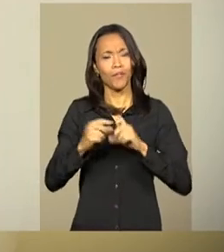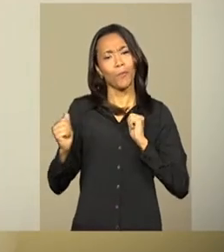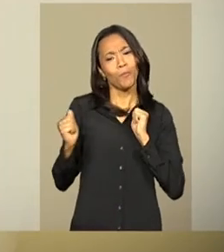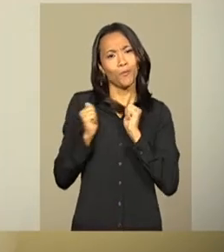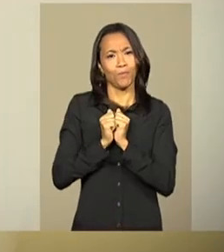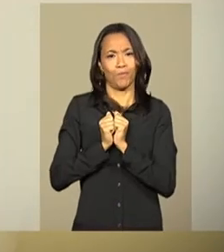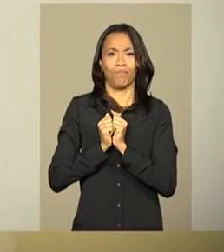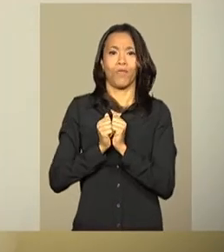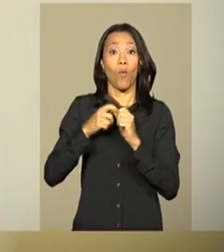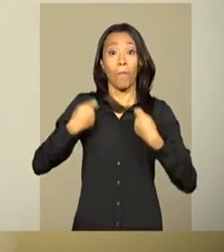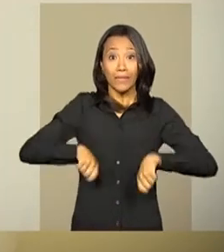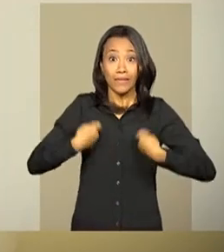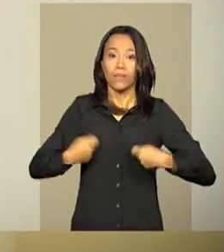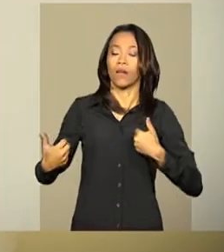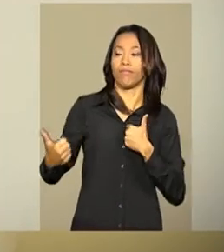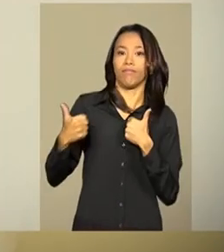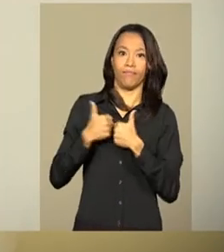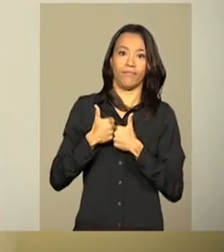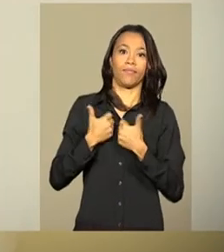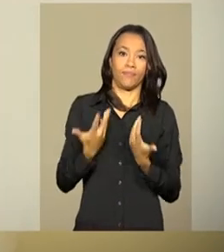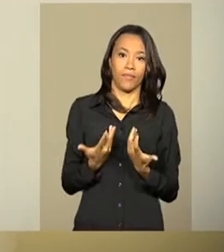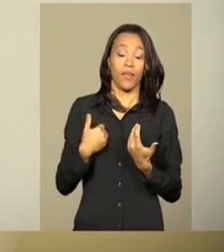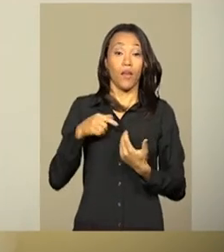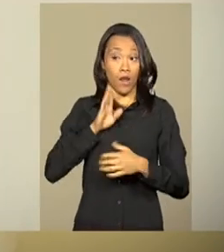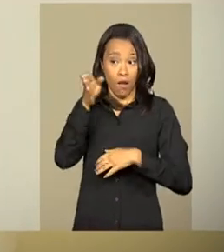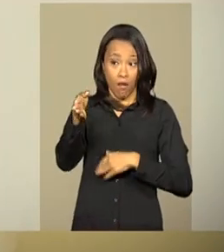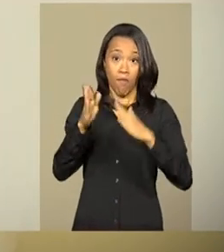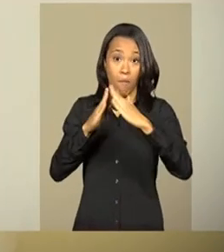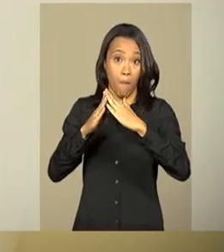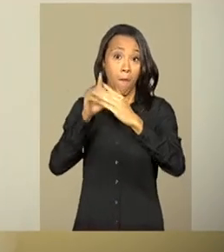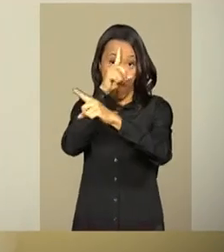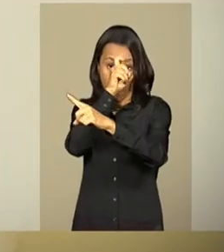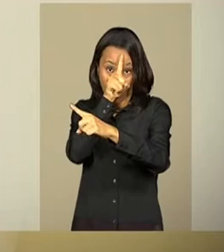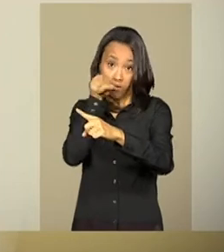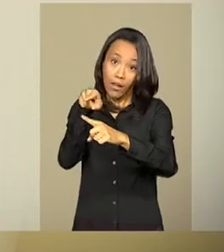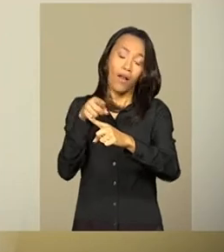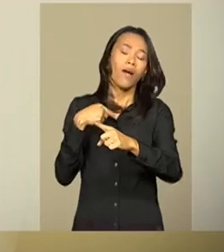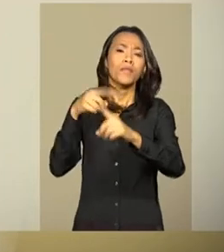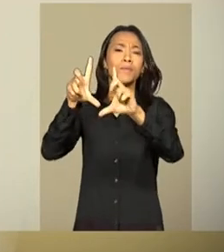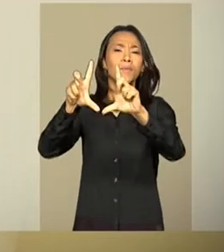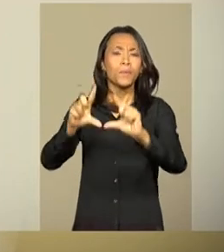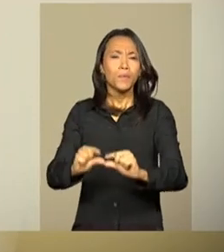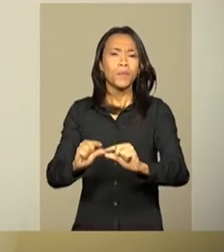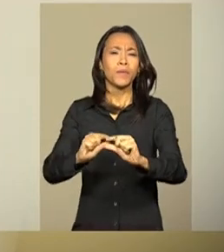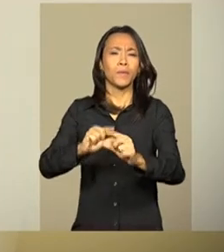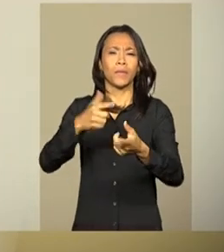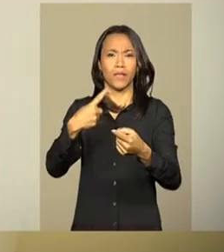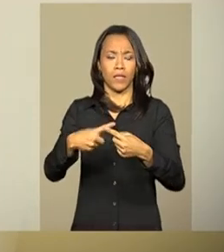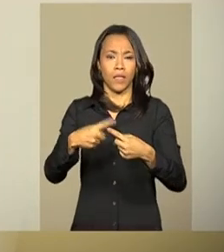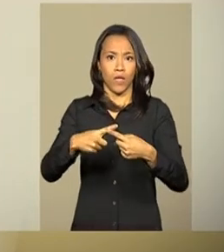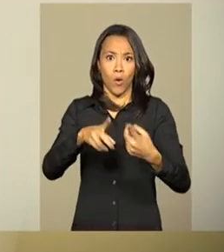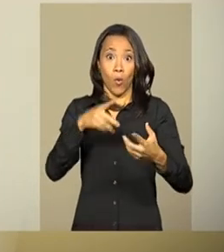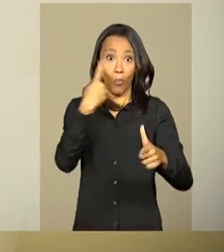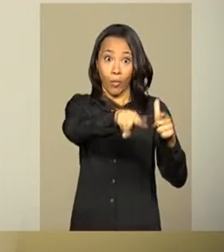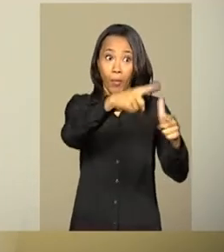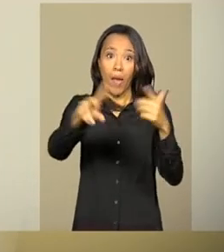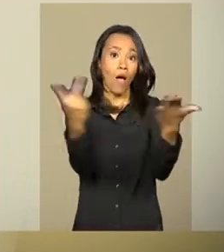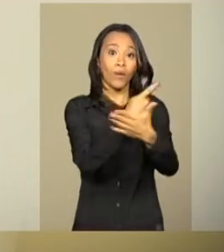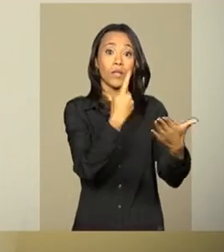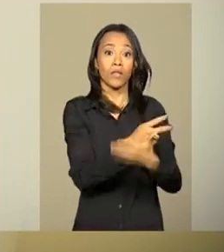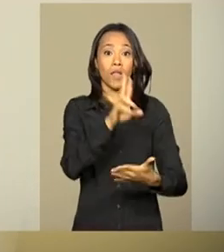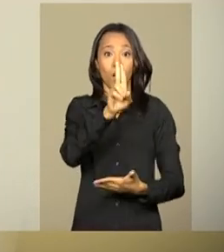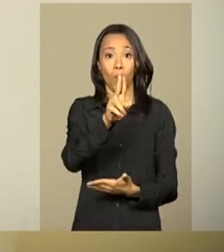perto quando precisa outra coisa médico no posto de saúde Luciano Diminui a pressão sobre as upas e sobre